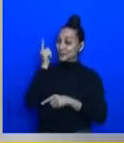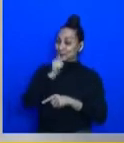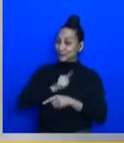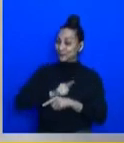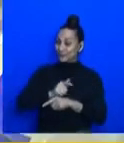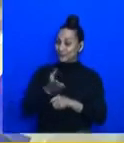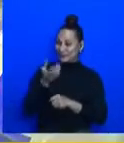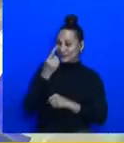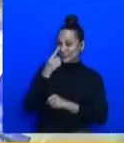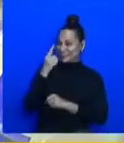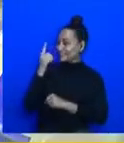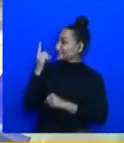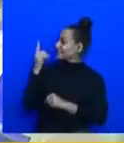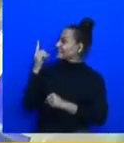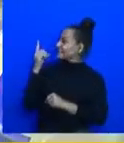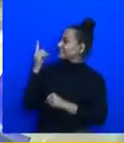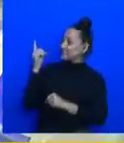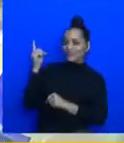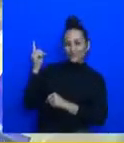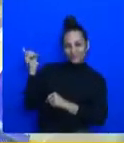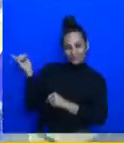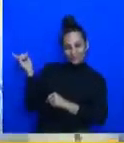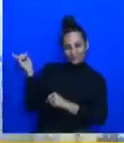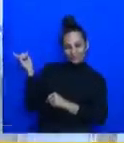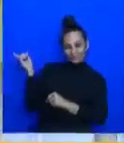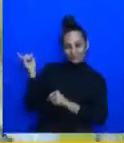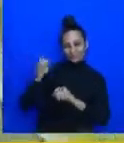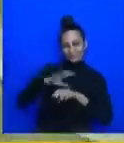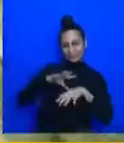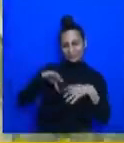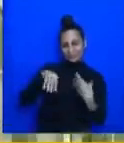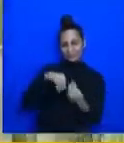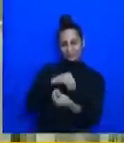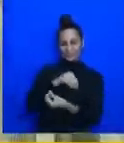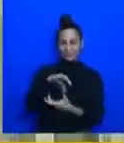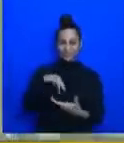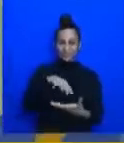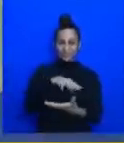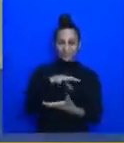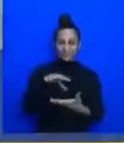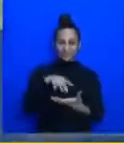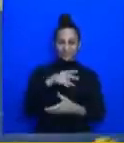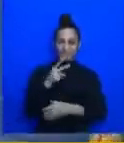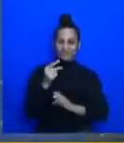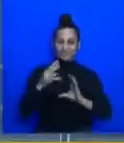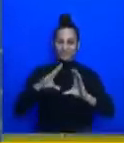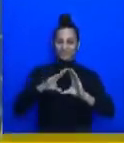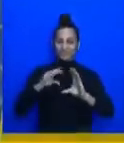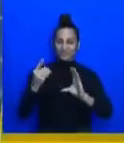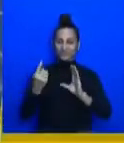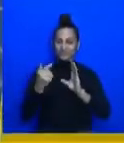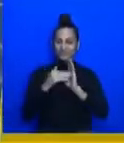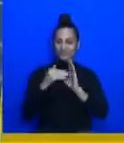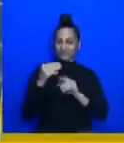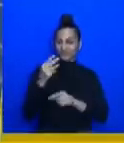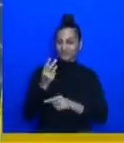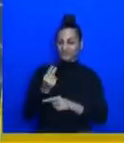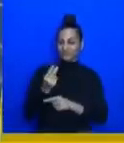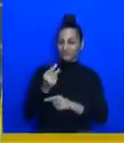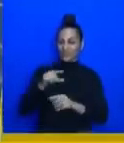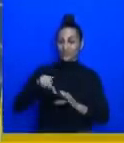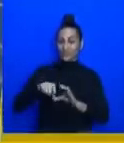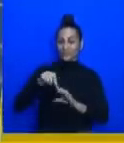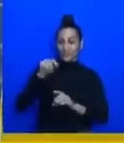Bolas posicionadas, valendo. Globo carregado embaralhando 12 bolas numeradas de 0 a